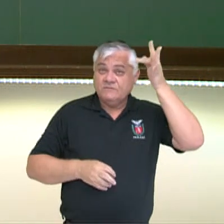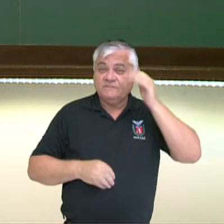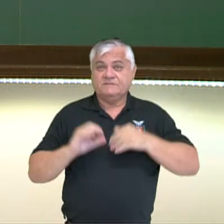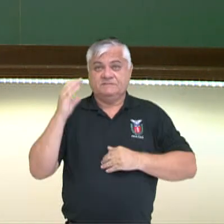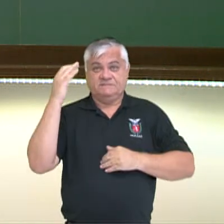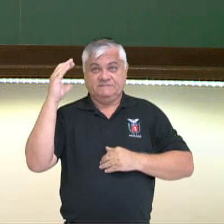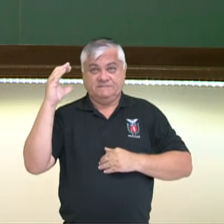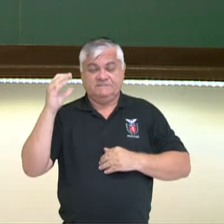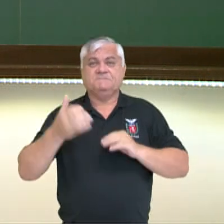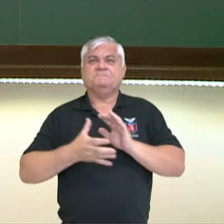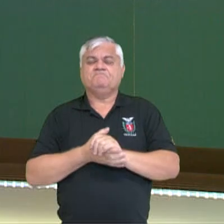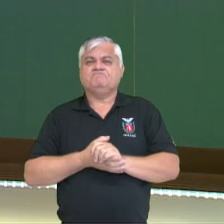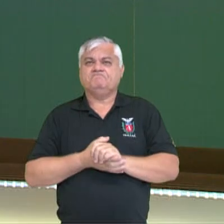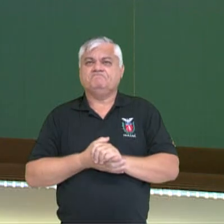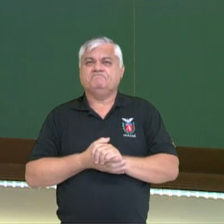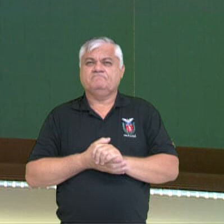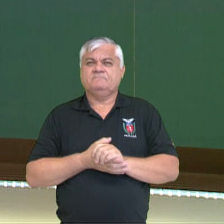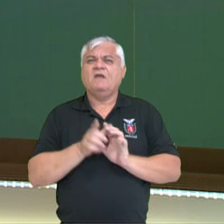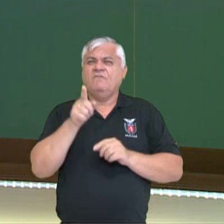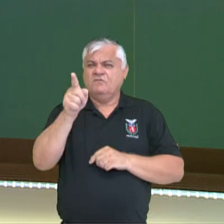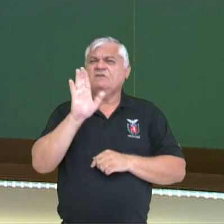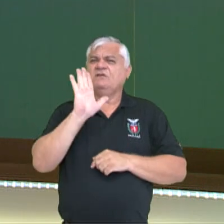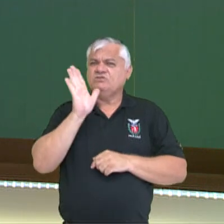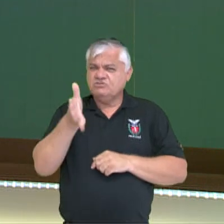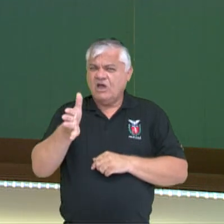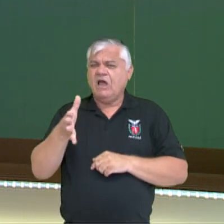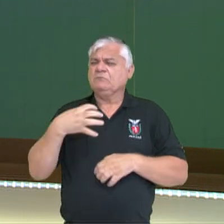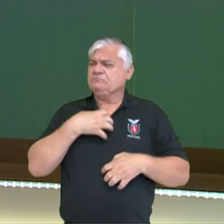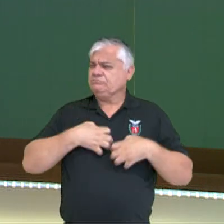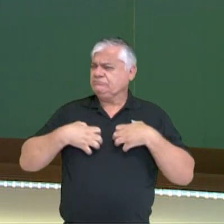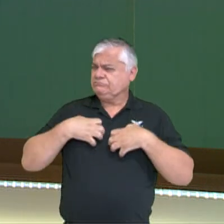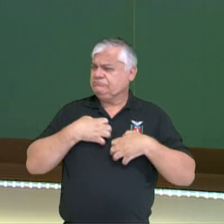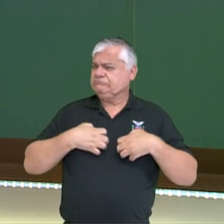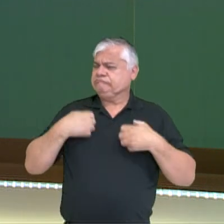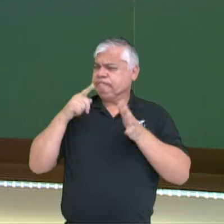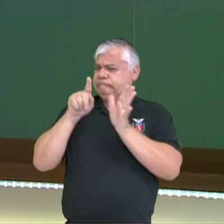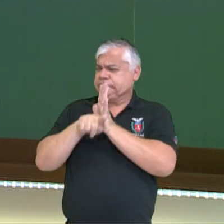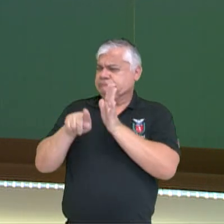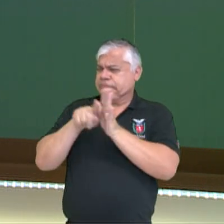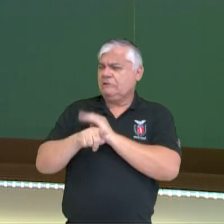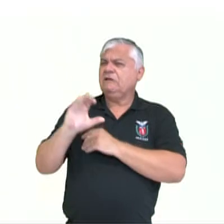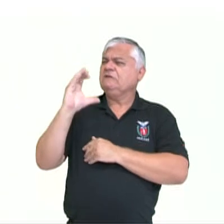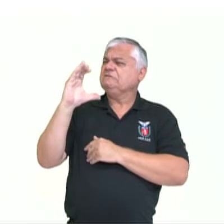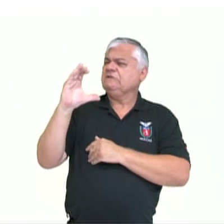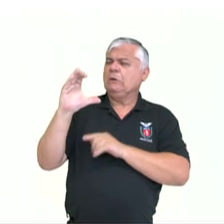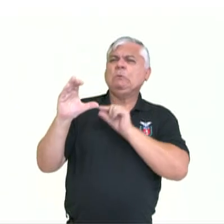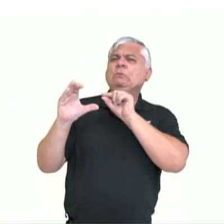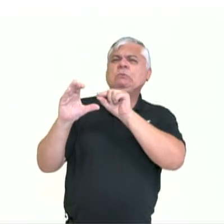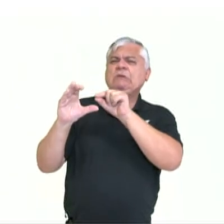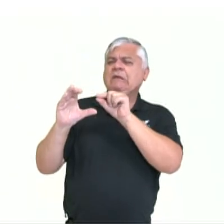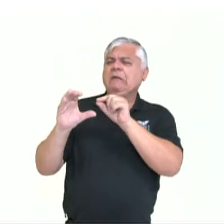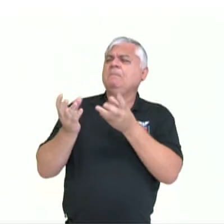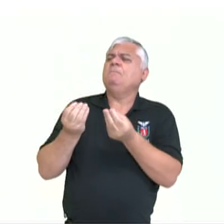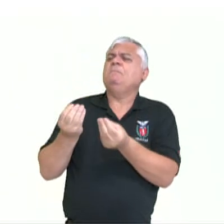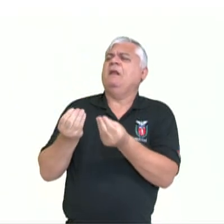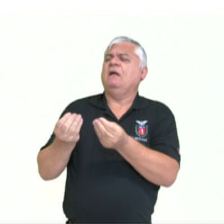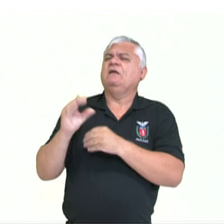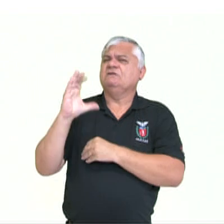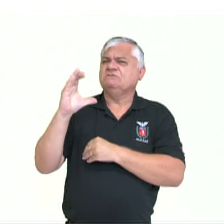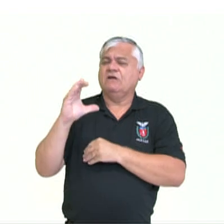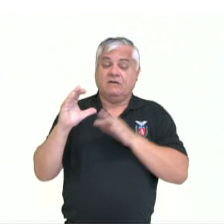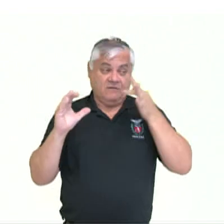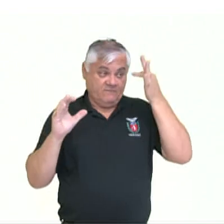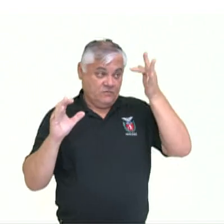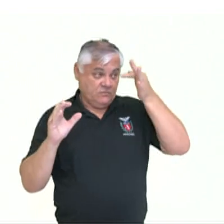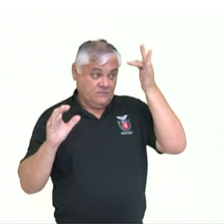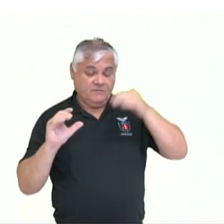ciência. Provavelmente você já se colocou as seguintes questões. O que é ciência? Para que serve a ciência? Filosofia